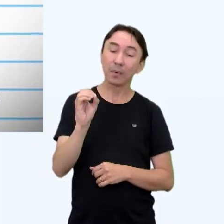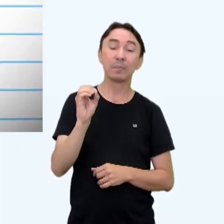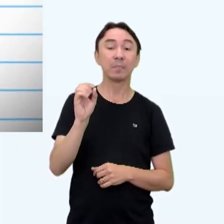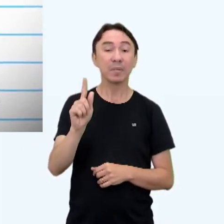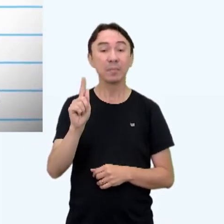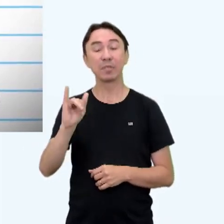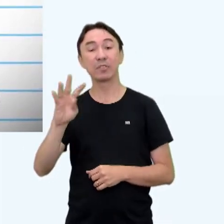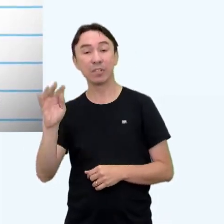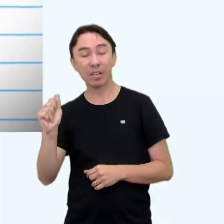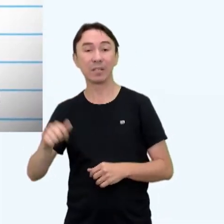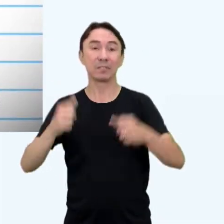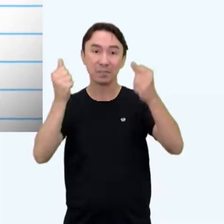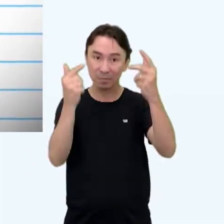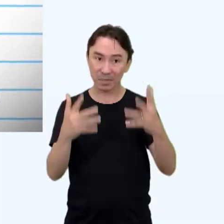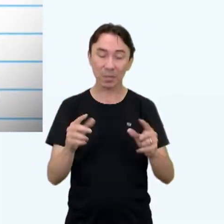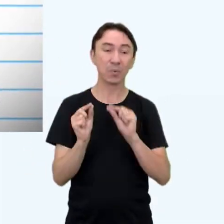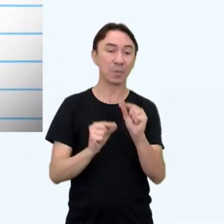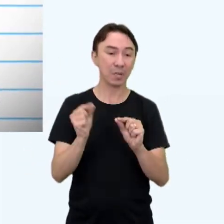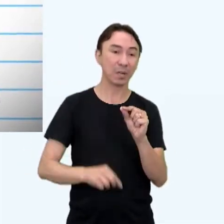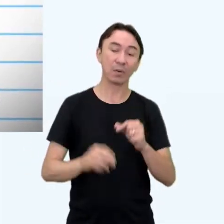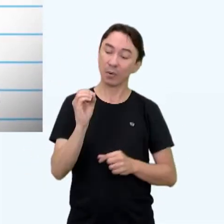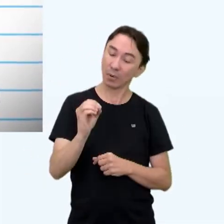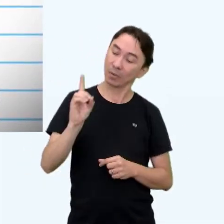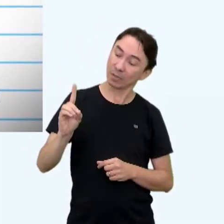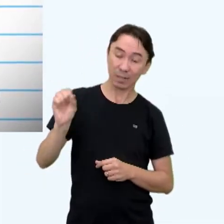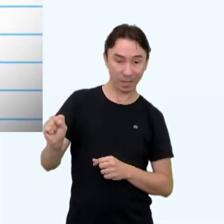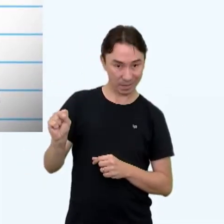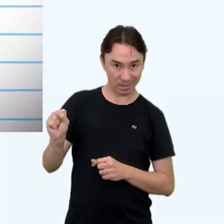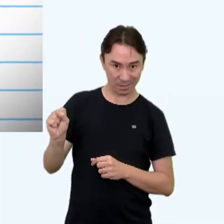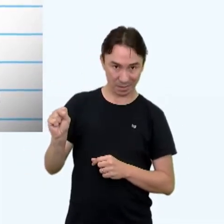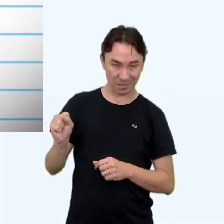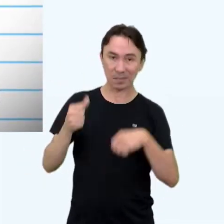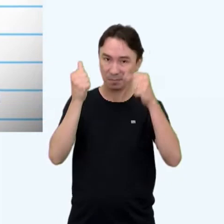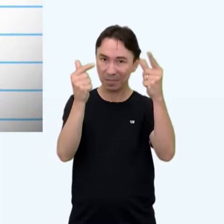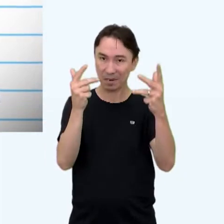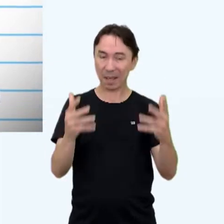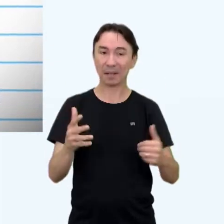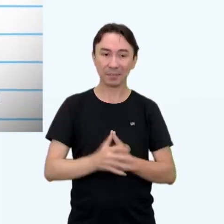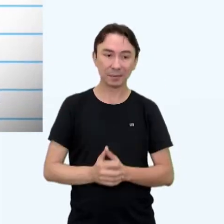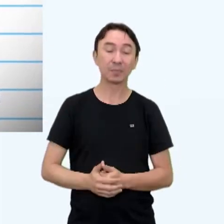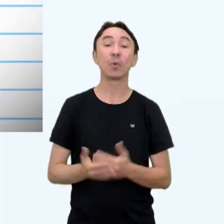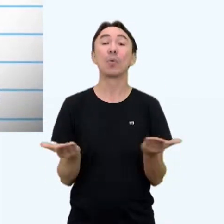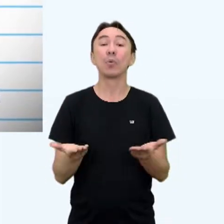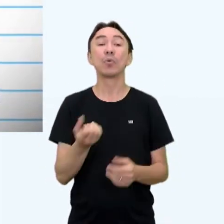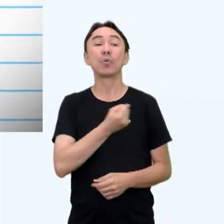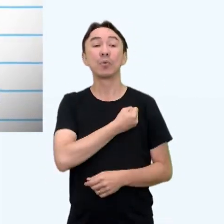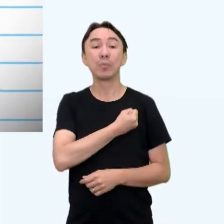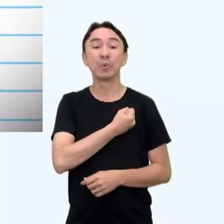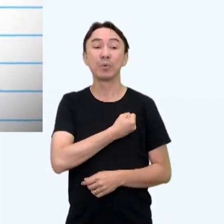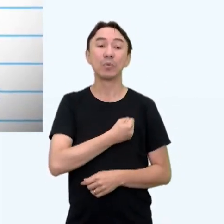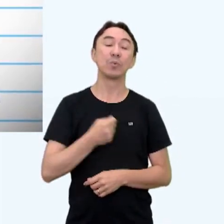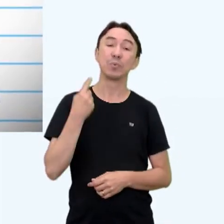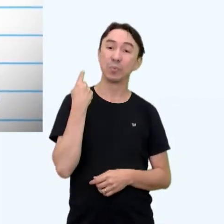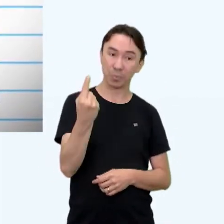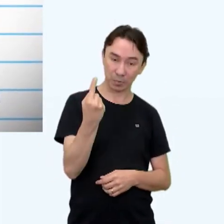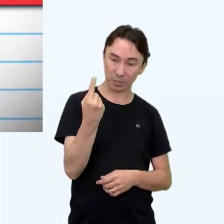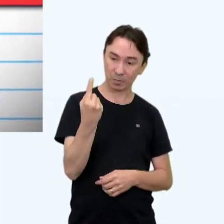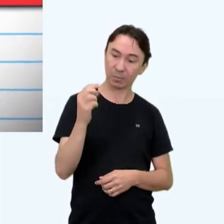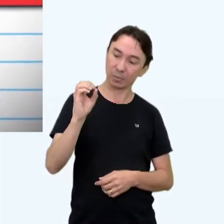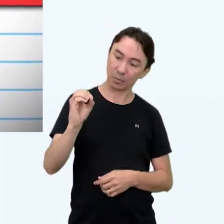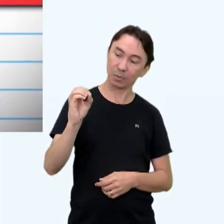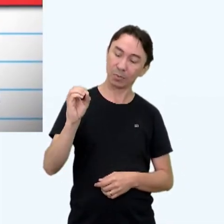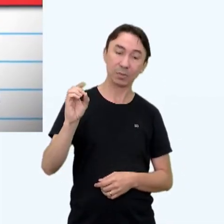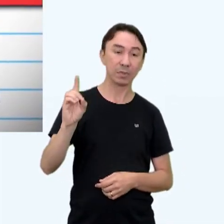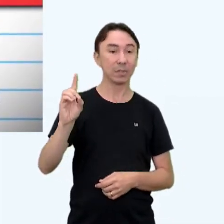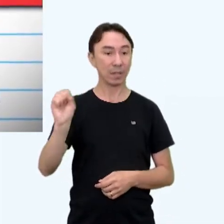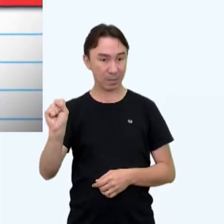sobre os Objetivos de Desenvolvimento Sustentável. Falaremos aqui do objetivo de número 1. O primeiro dos 17 objetivos